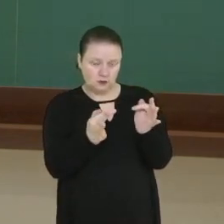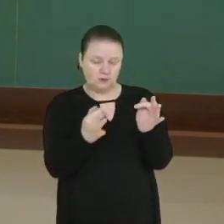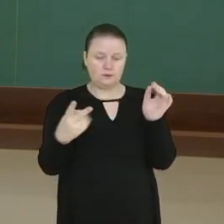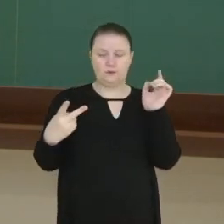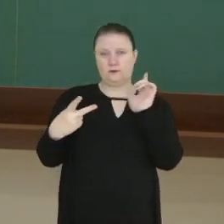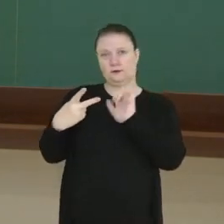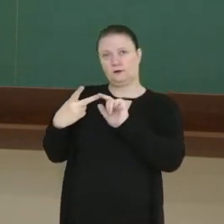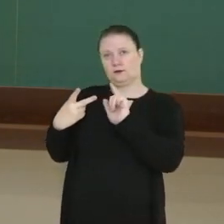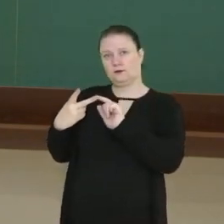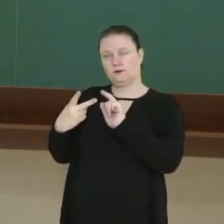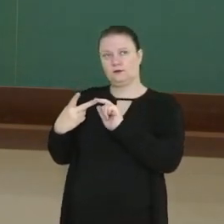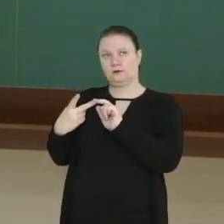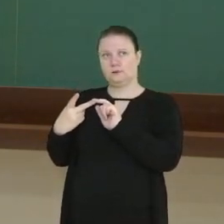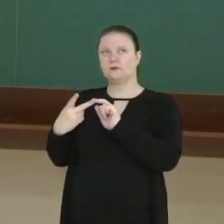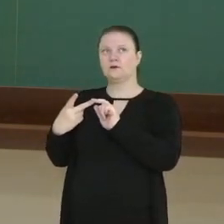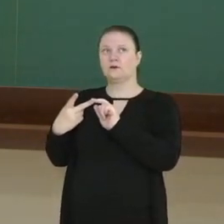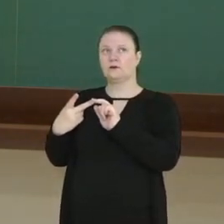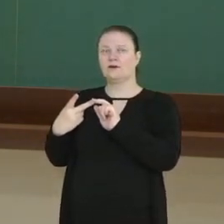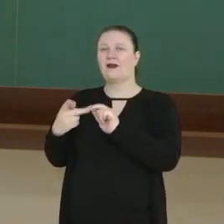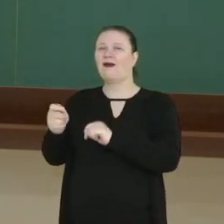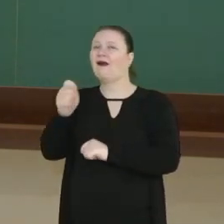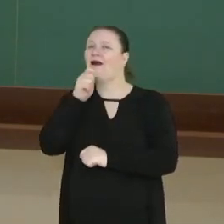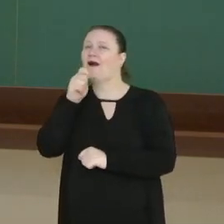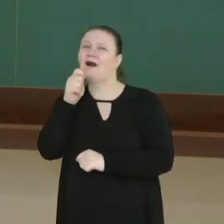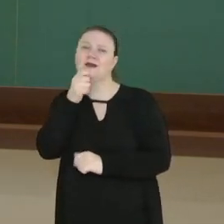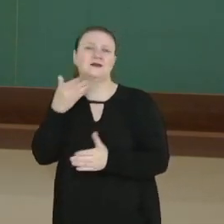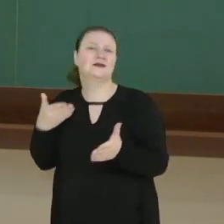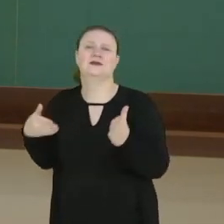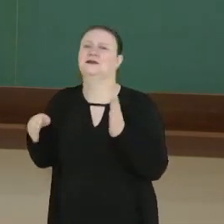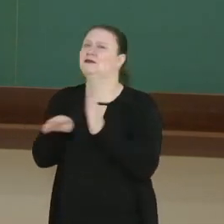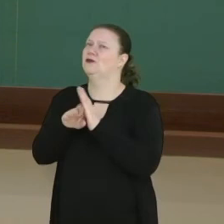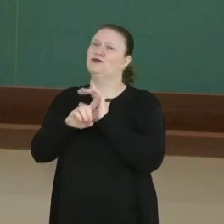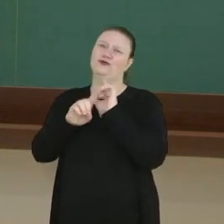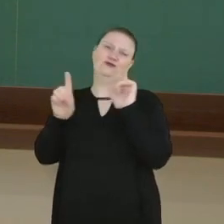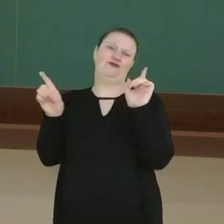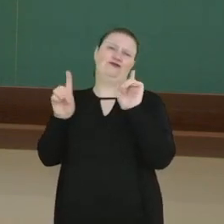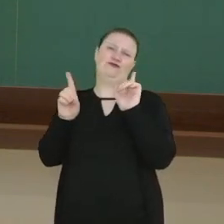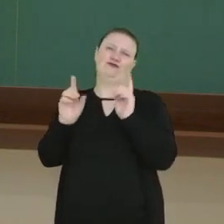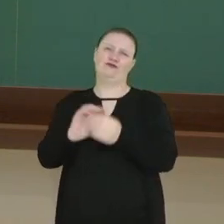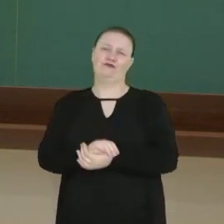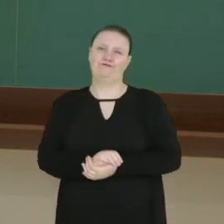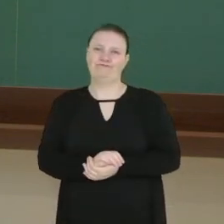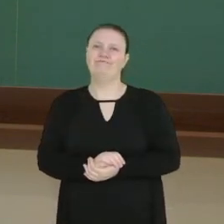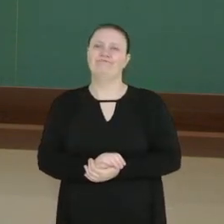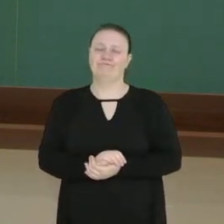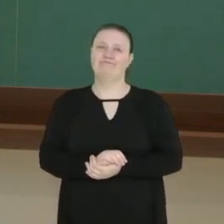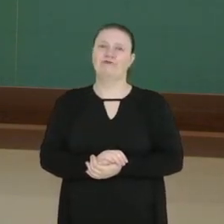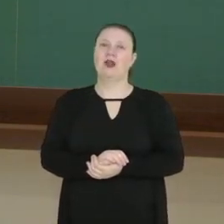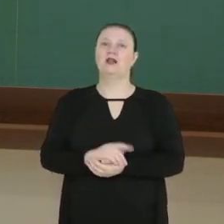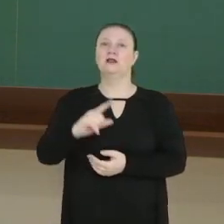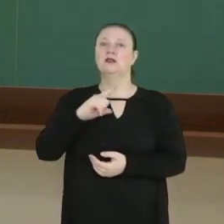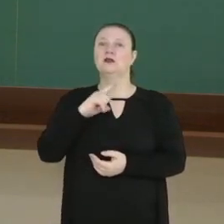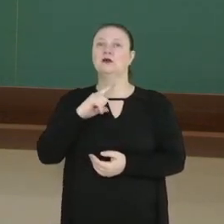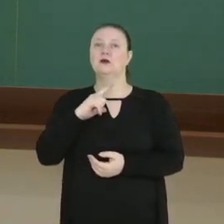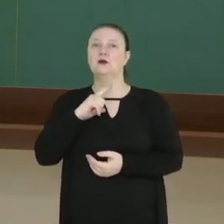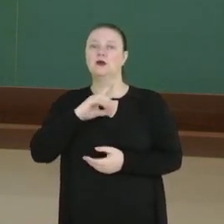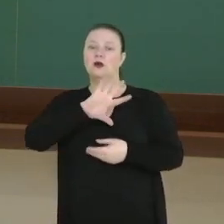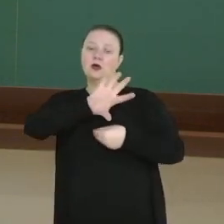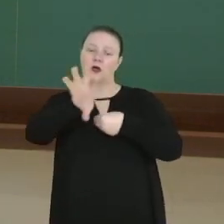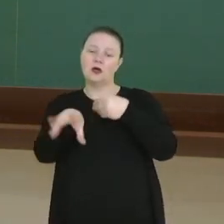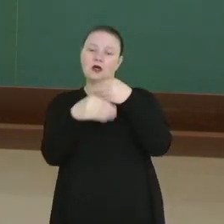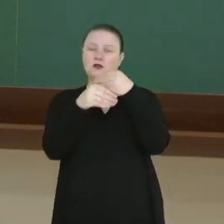E o outro período, né, ainda não chegou, né? Então a compra ainda não chegou. Então dá uma ideia de soma,